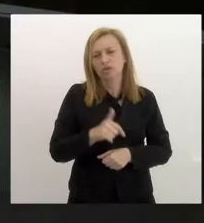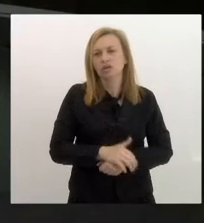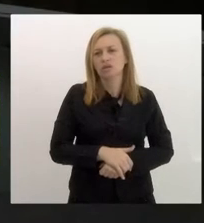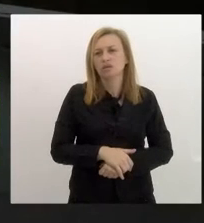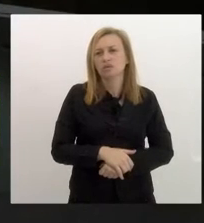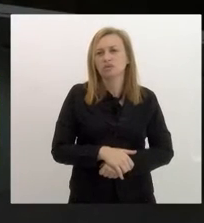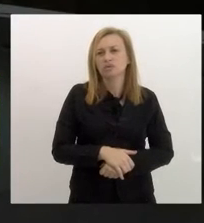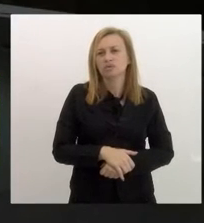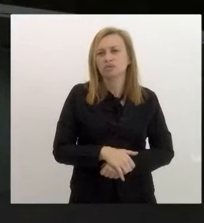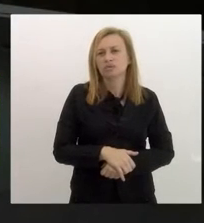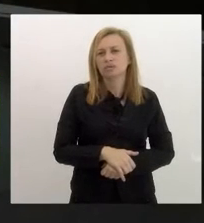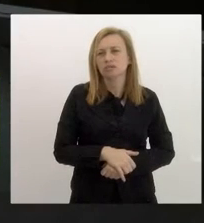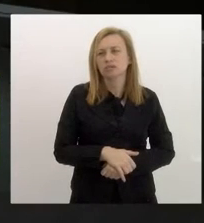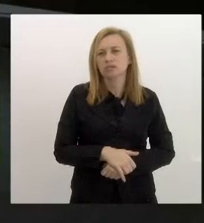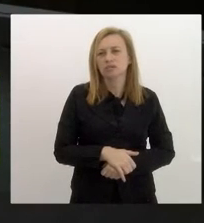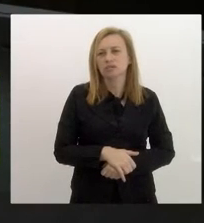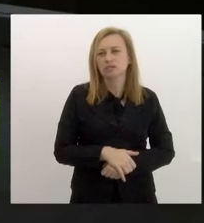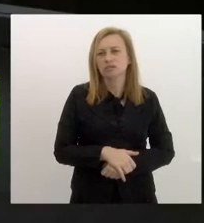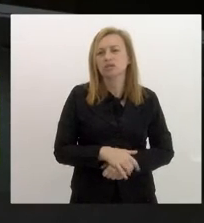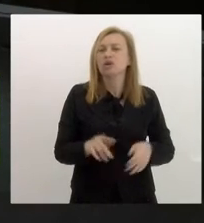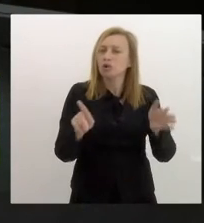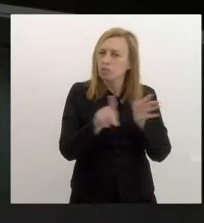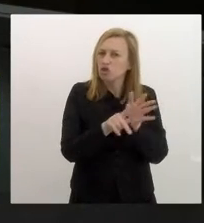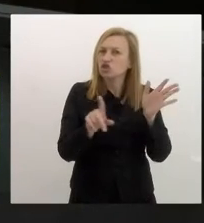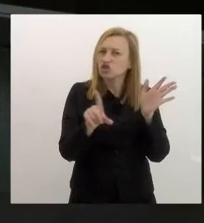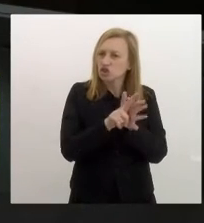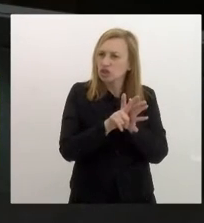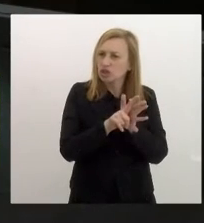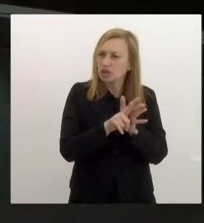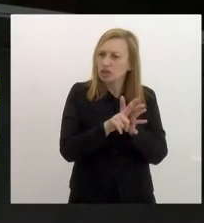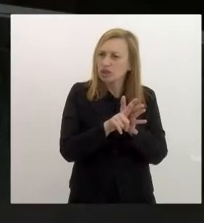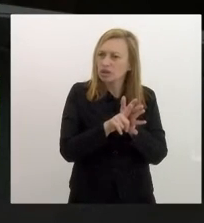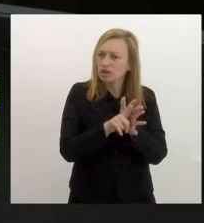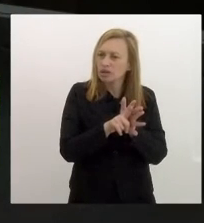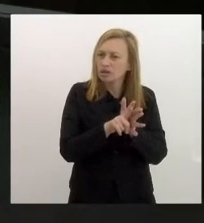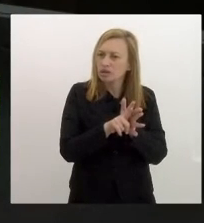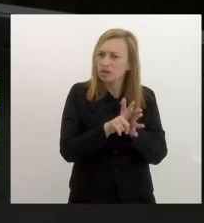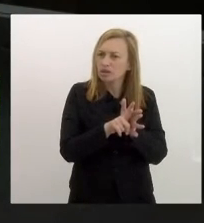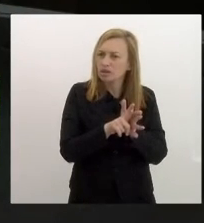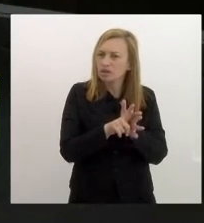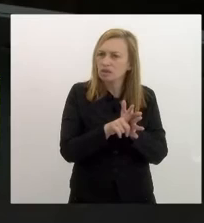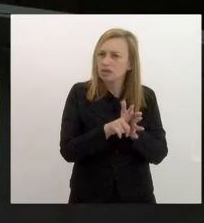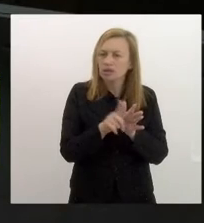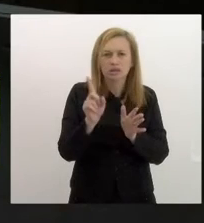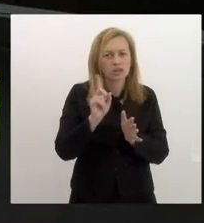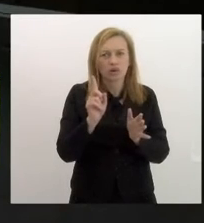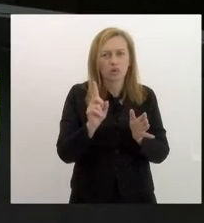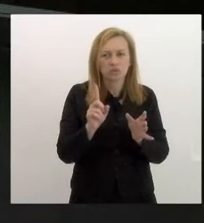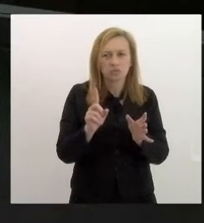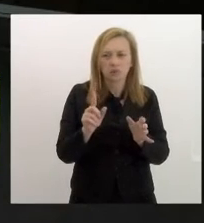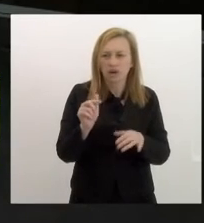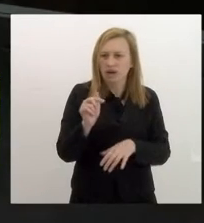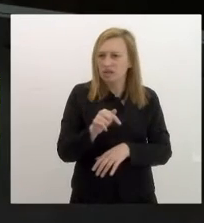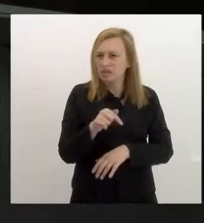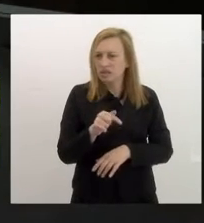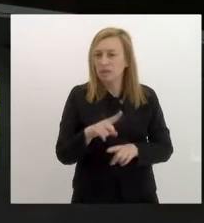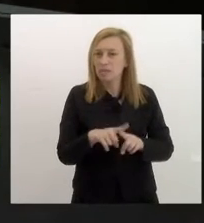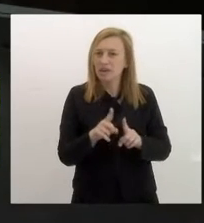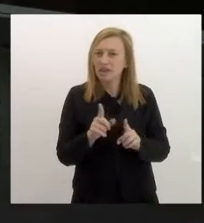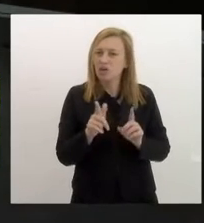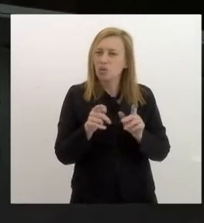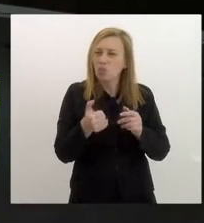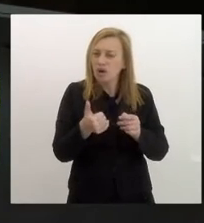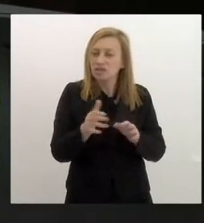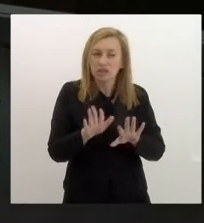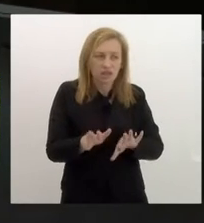da do projeto de lei que não é esse mas é que se refere a esse com